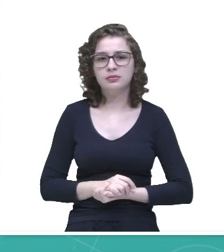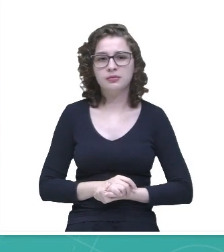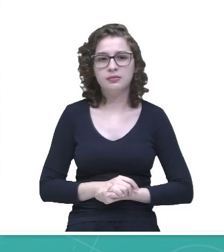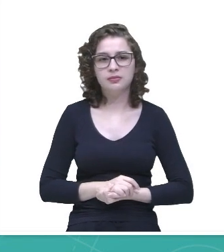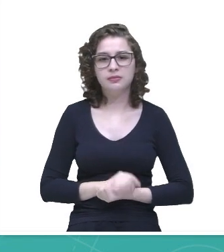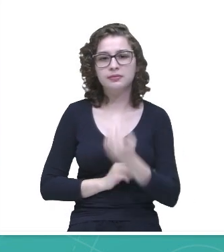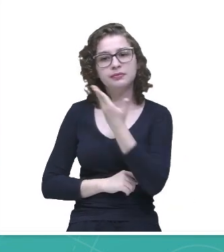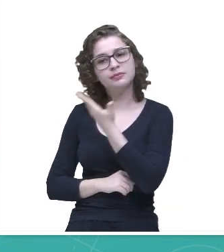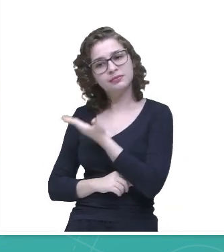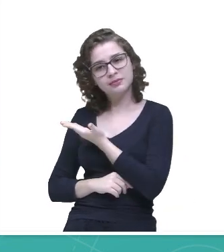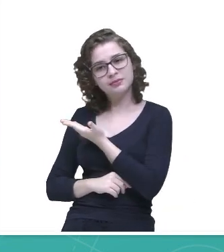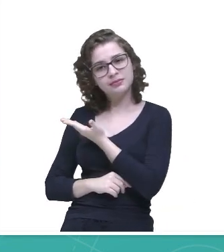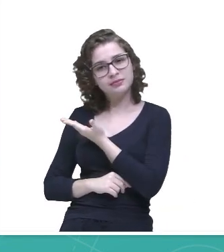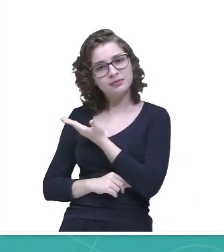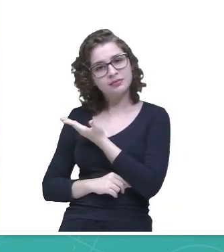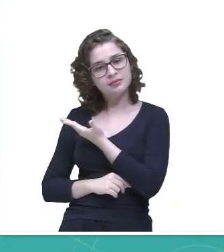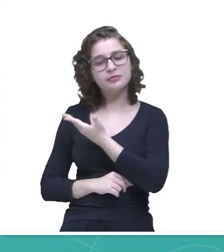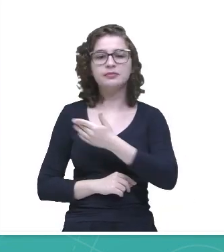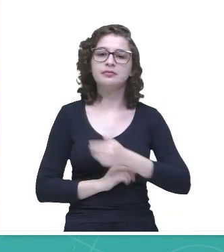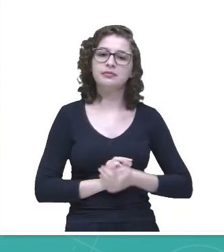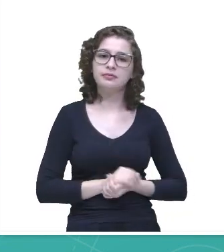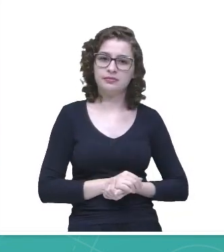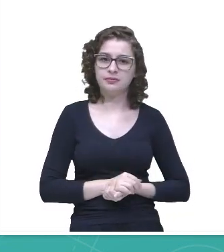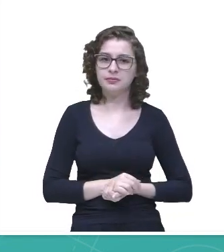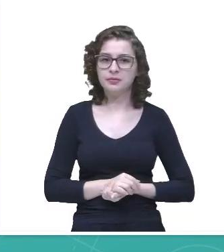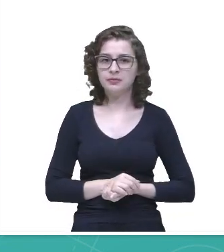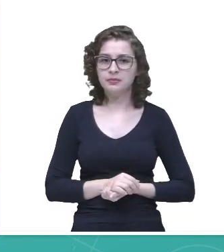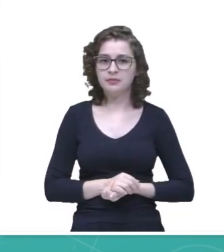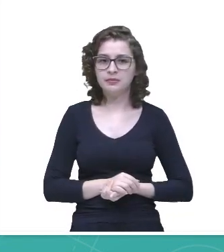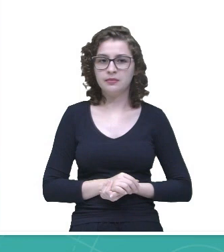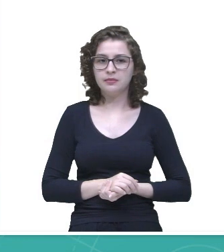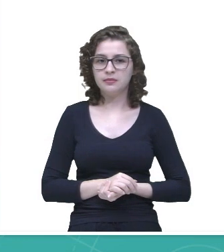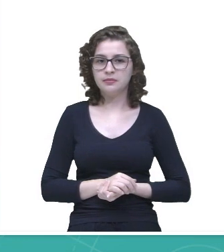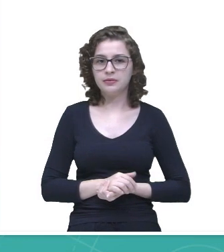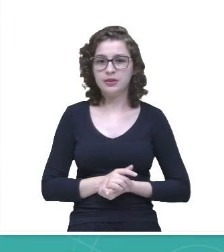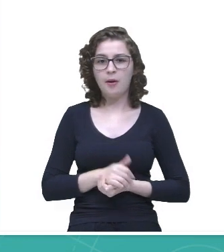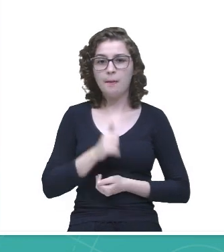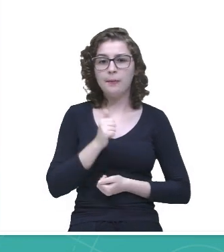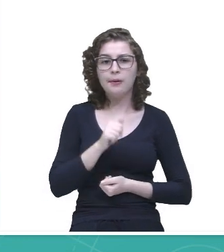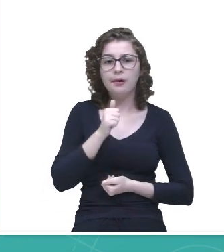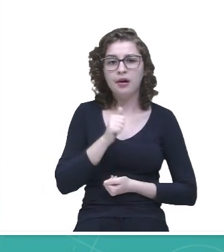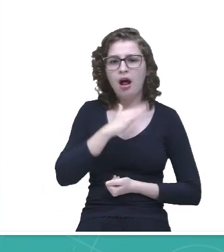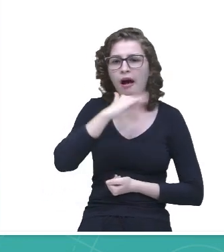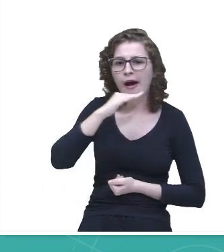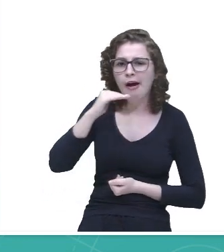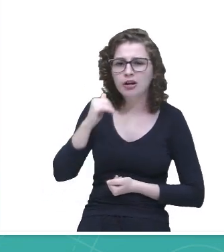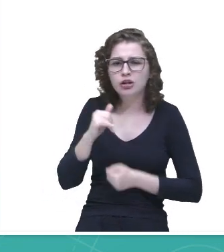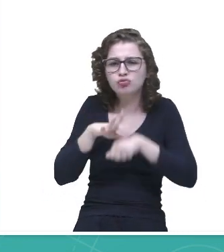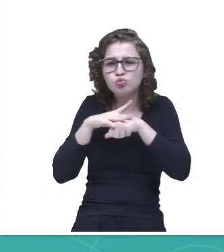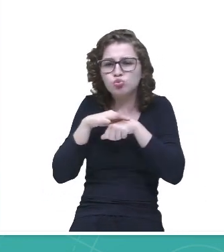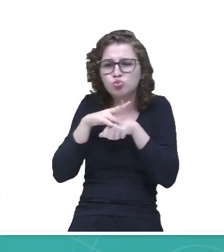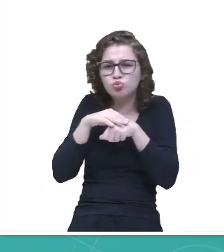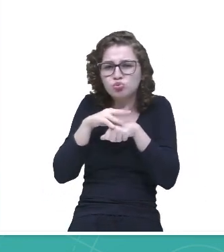ver? Aquilo que eu falei para vocês, né? A criança doente, olha o tema, a criança doente, de